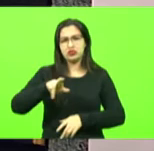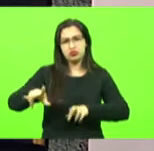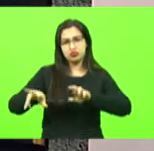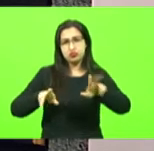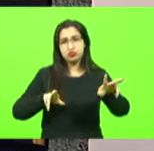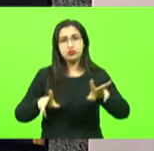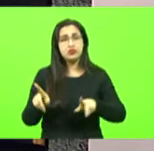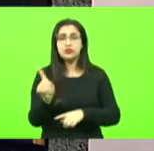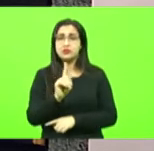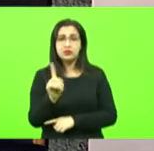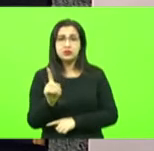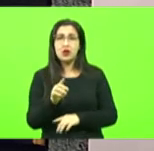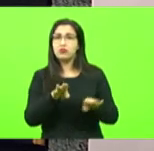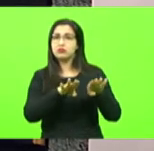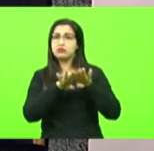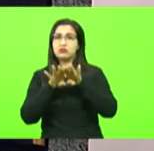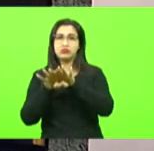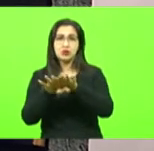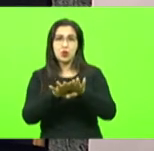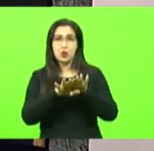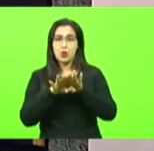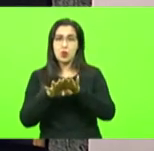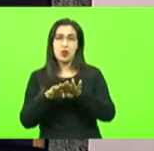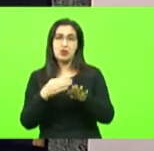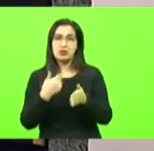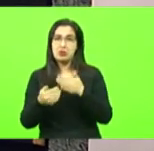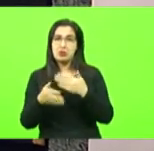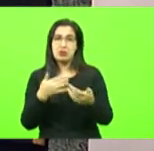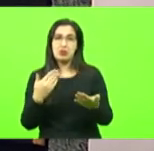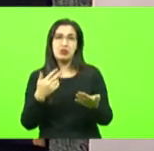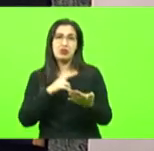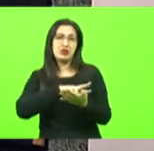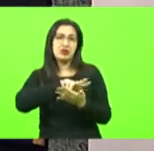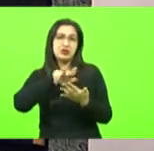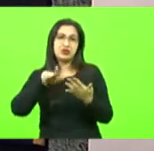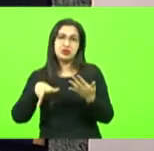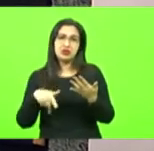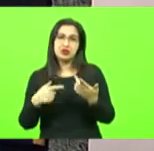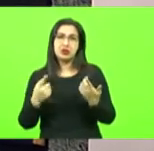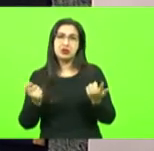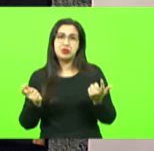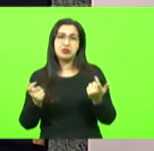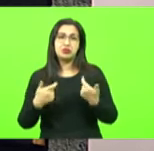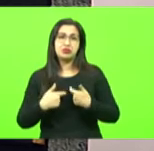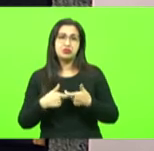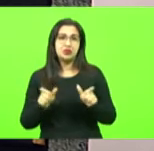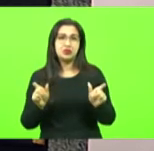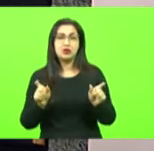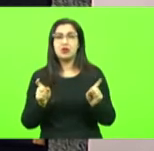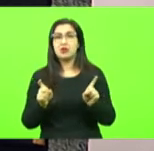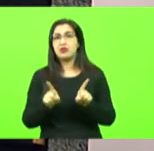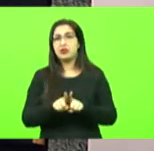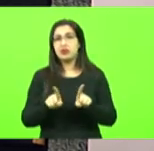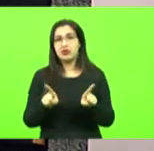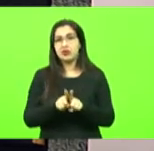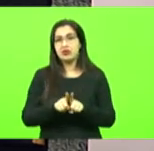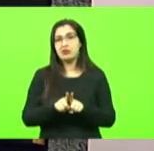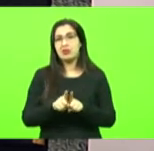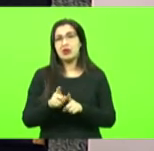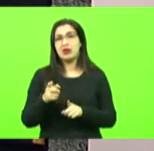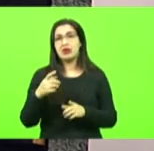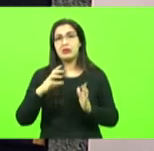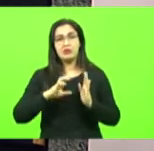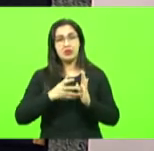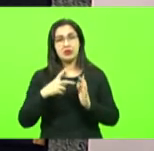pele, gênero, orientação sexual, religião, partido político ou grau de instrução.